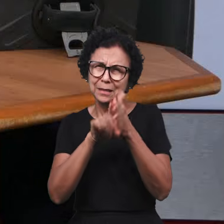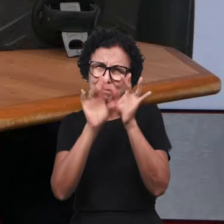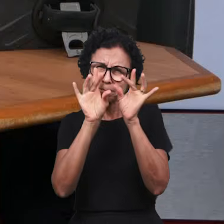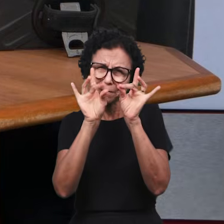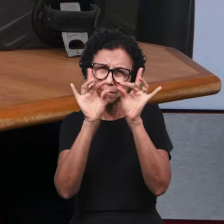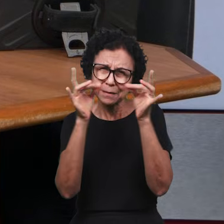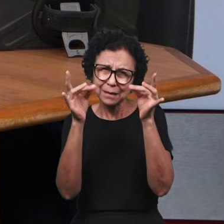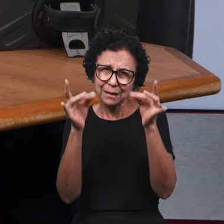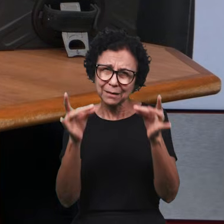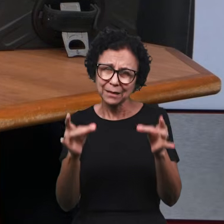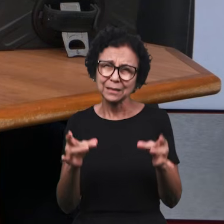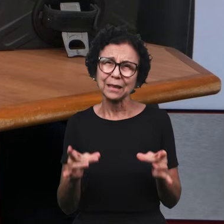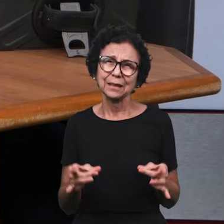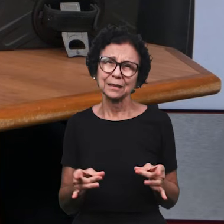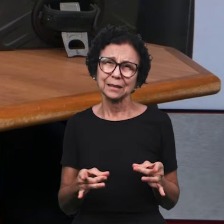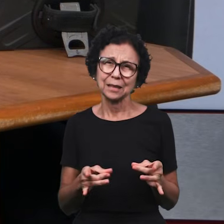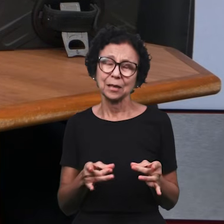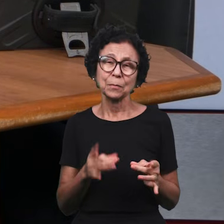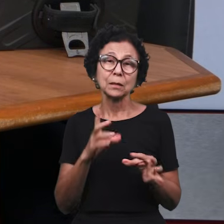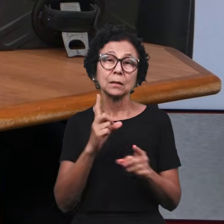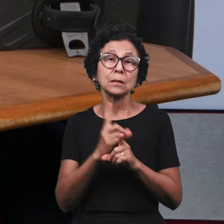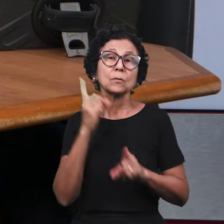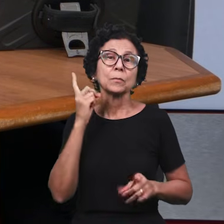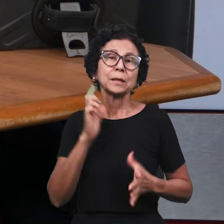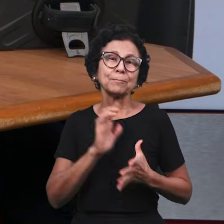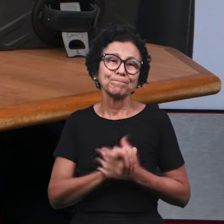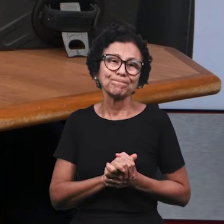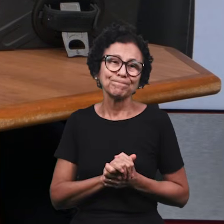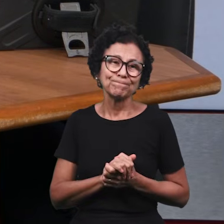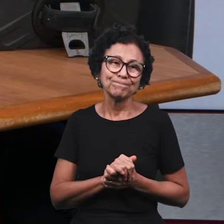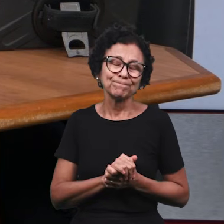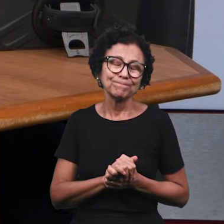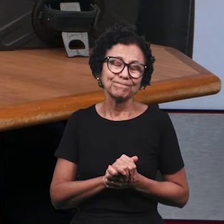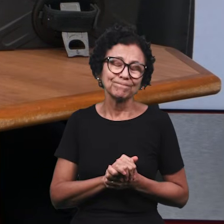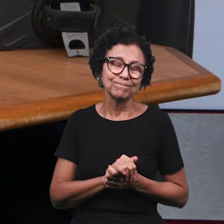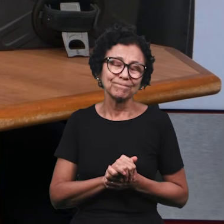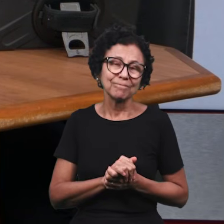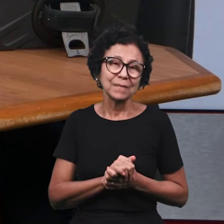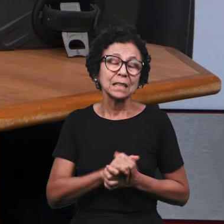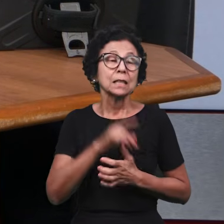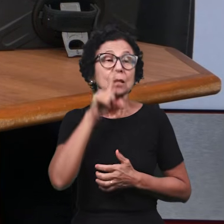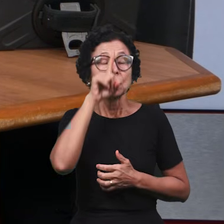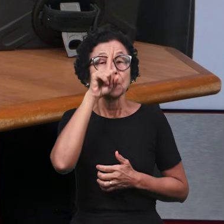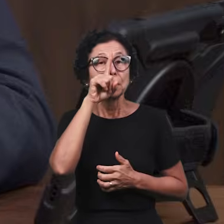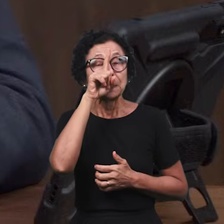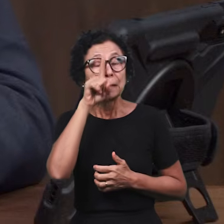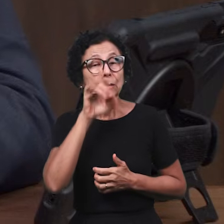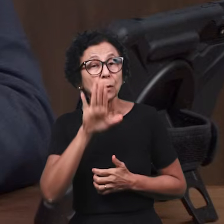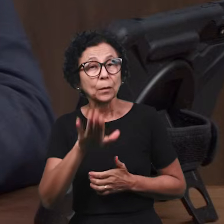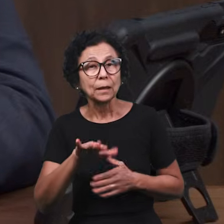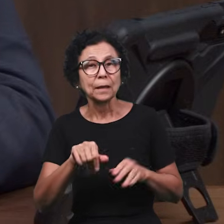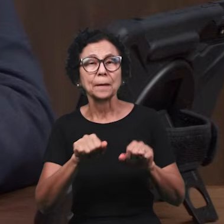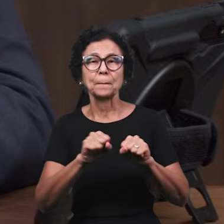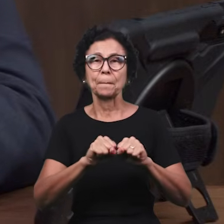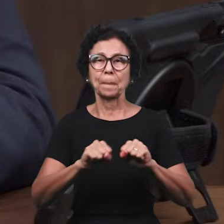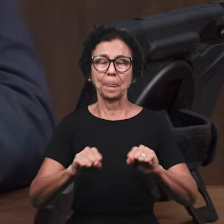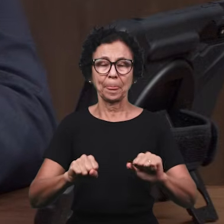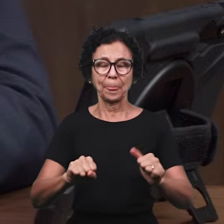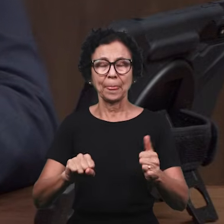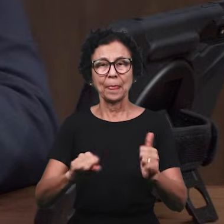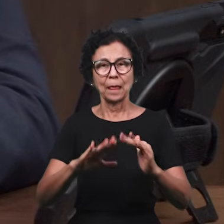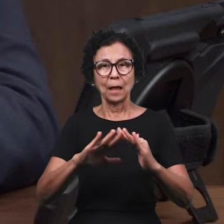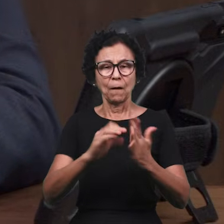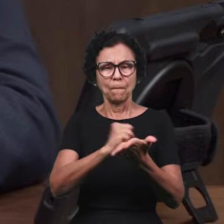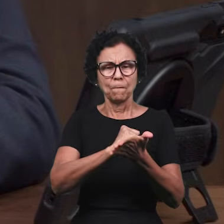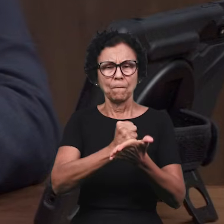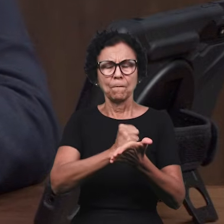muito isso, sabe onde? No balcão da farmácia. Exatamente. Quando a pessoa entra no balcão da farmácia e fala assim,